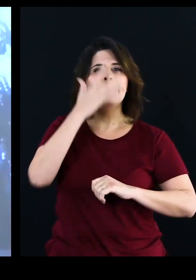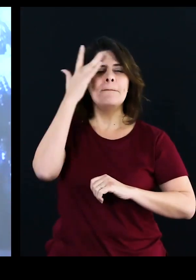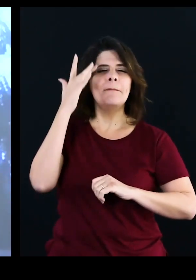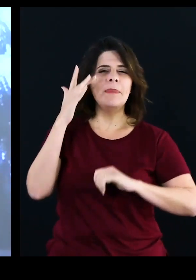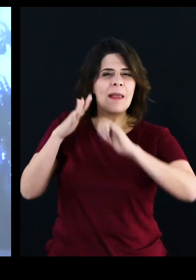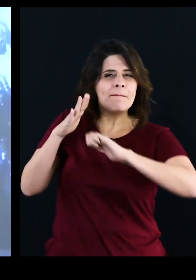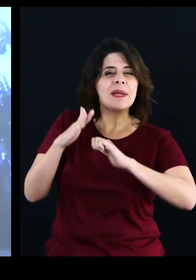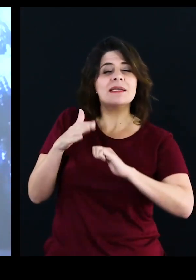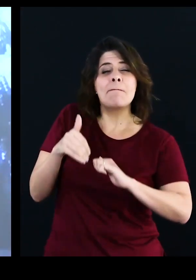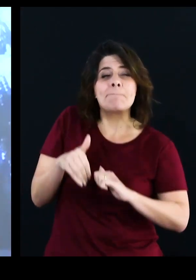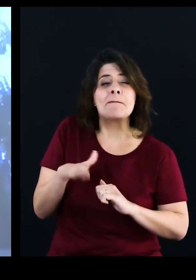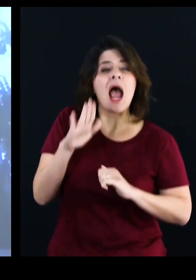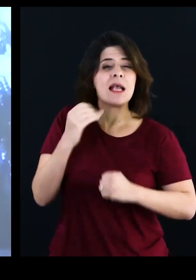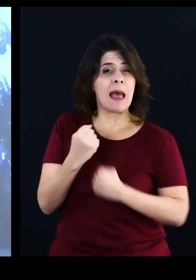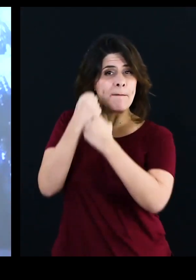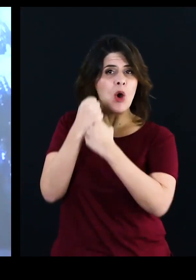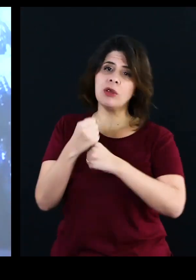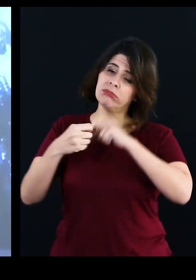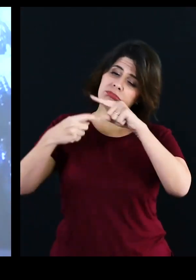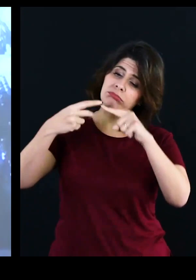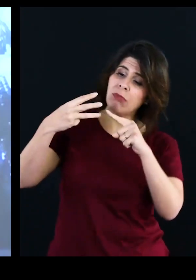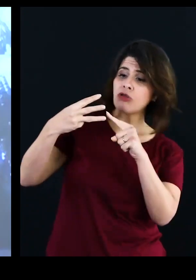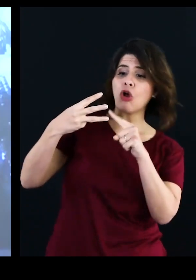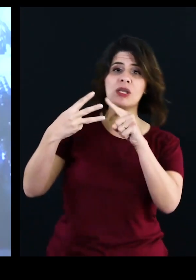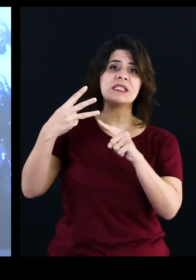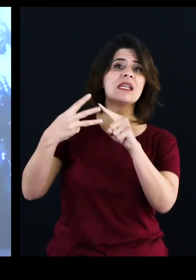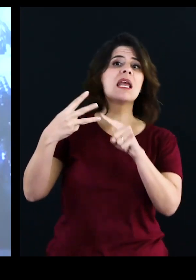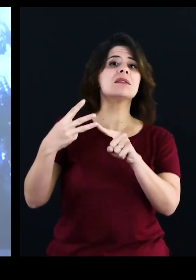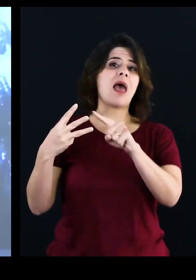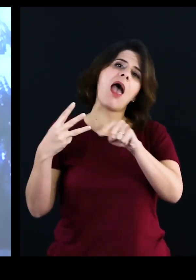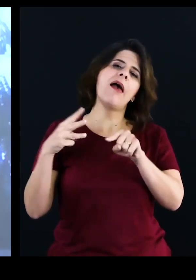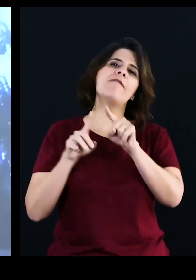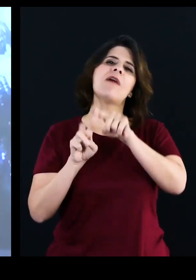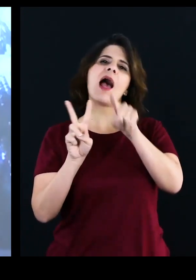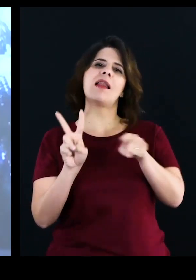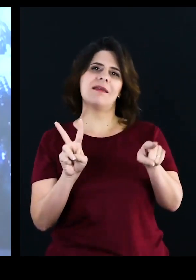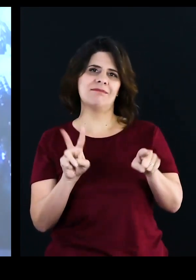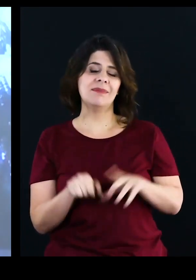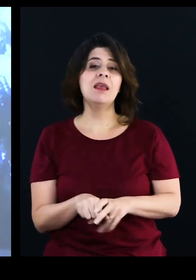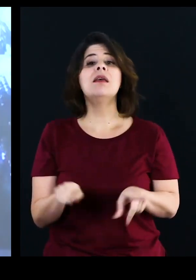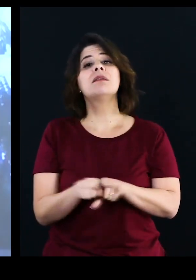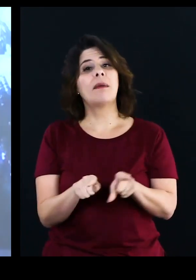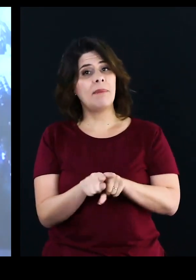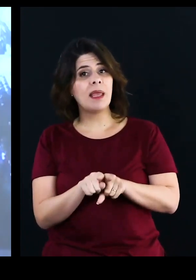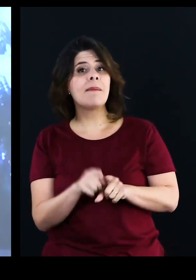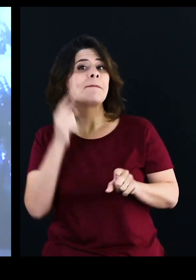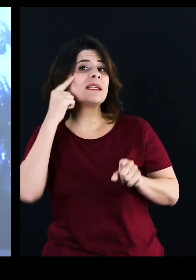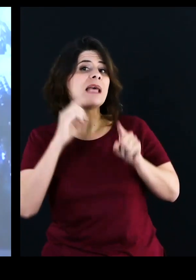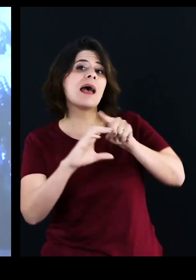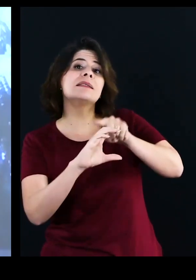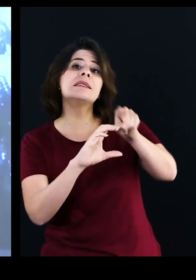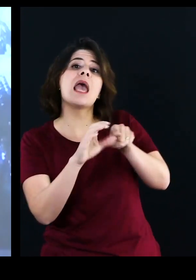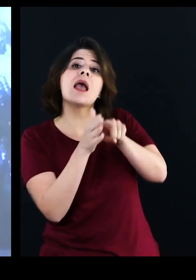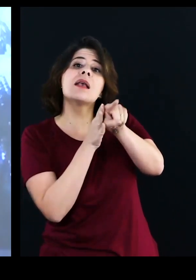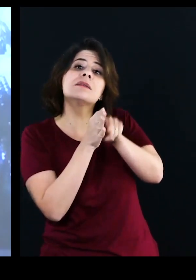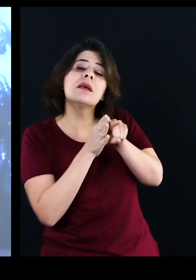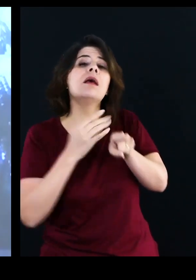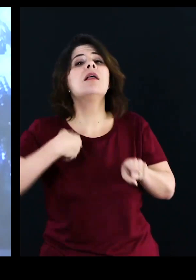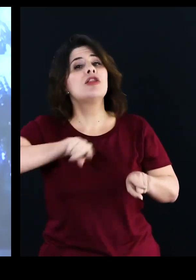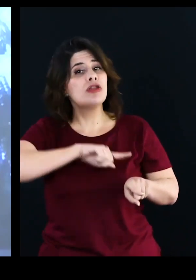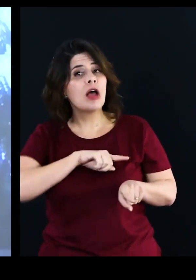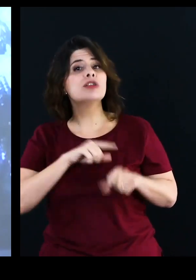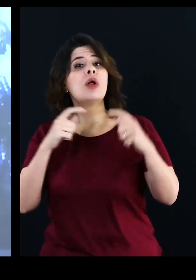Instituto Tecnológico Vale, que fica em Belém, que trabalha em várias dimensões, estamos numa